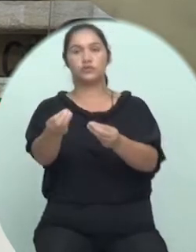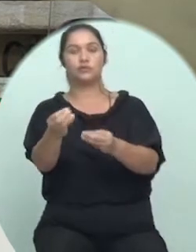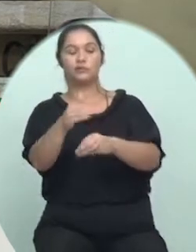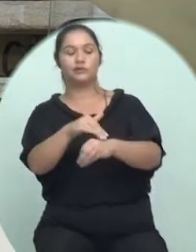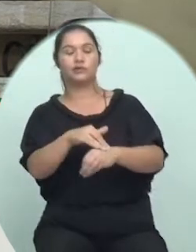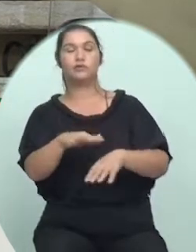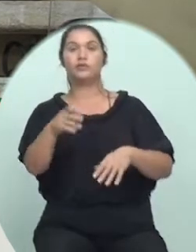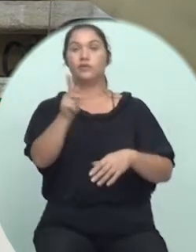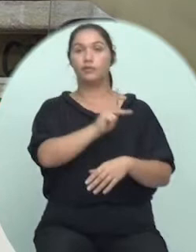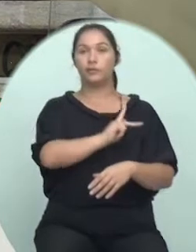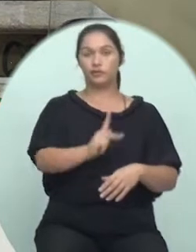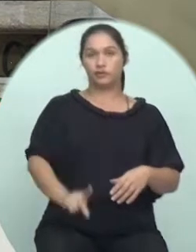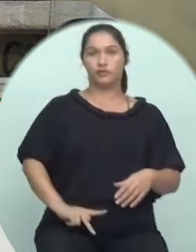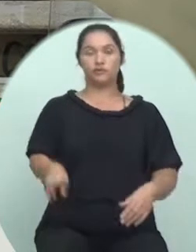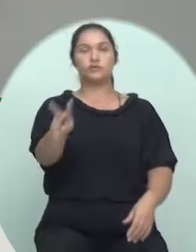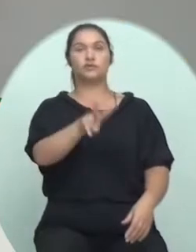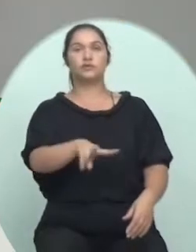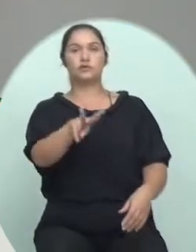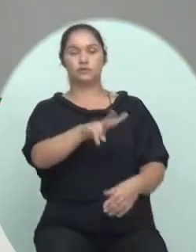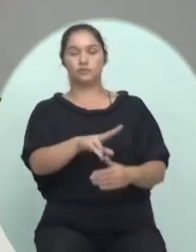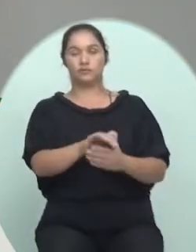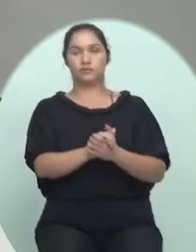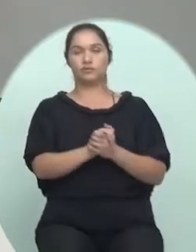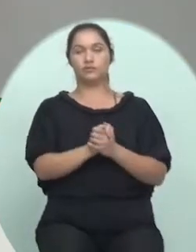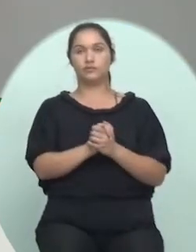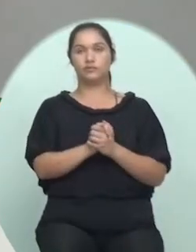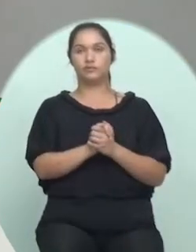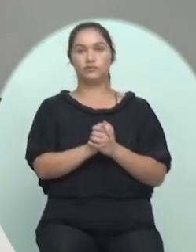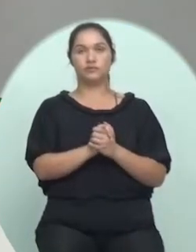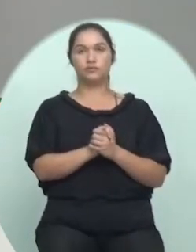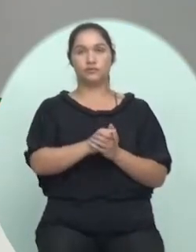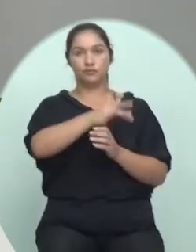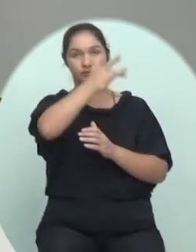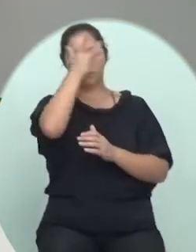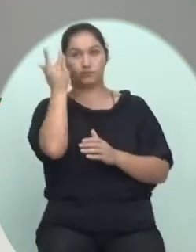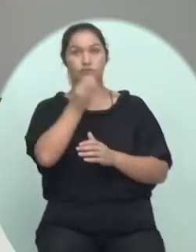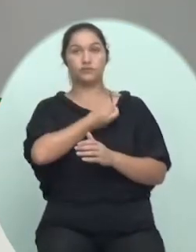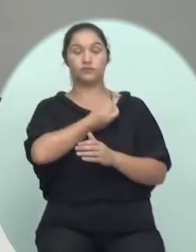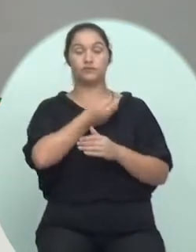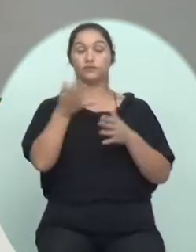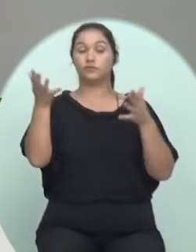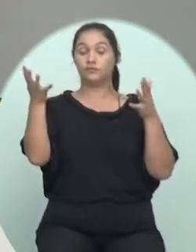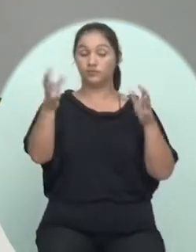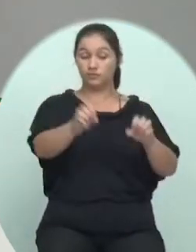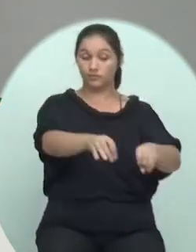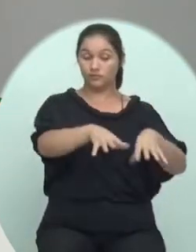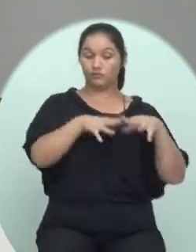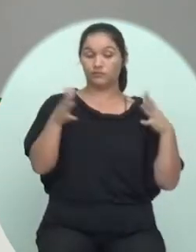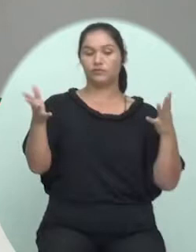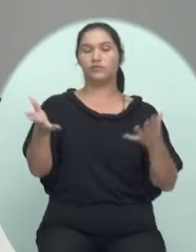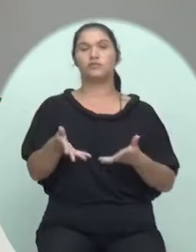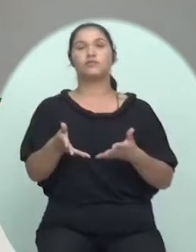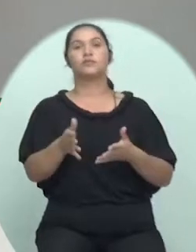senhores vereadores, ao público que nos acompanha nessa noite, meu cordial boa